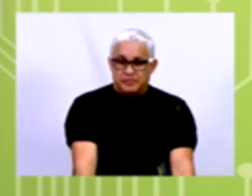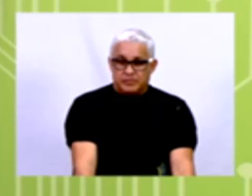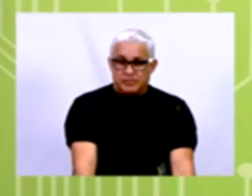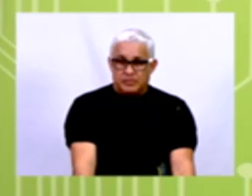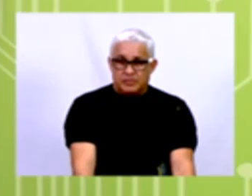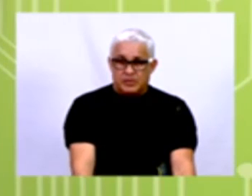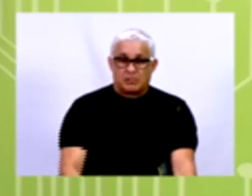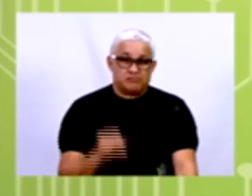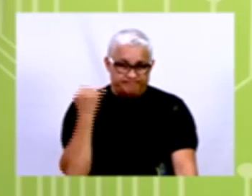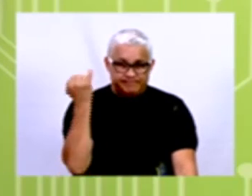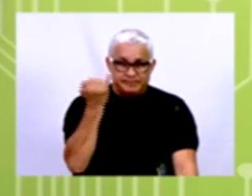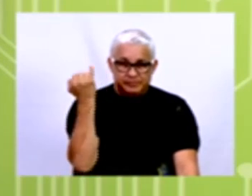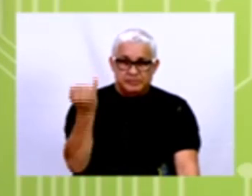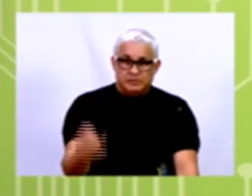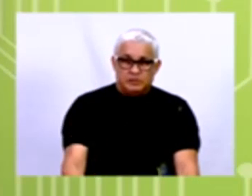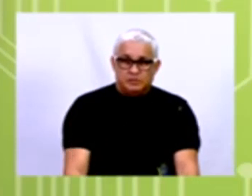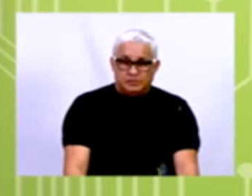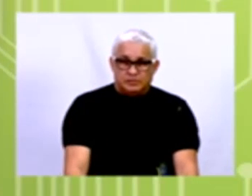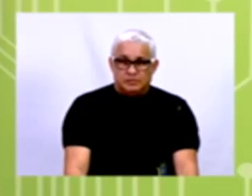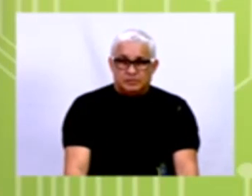isso é fundamental. Né?